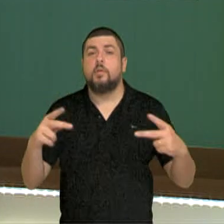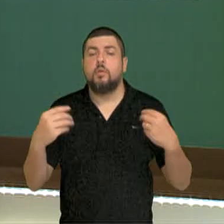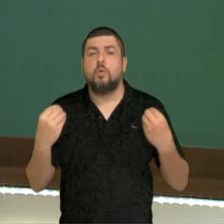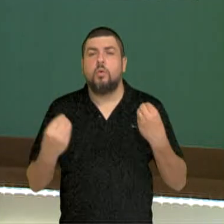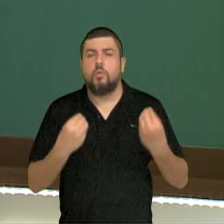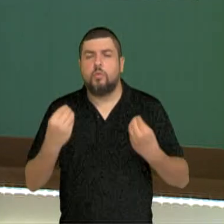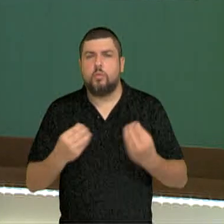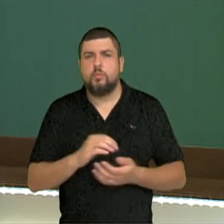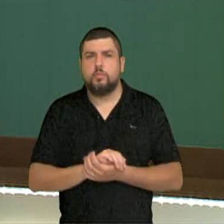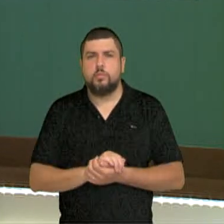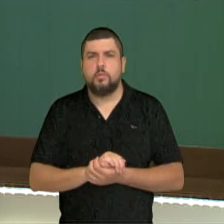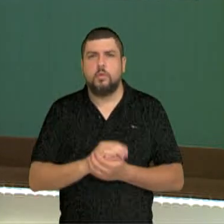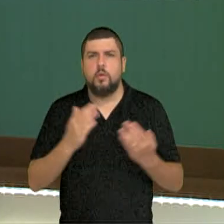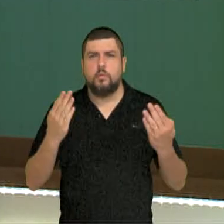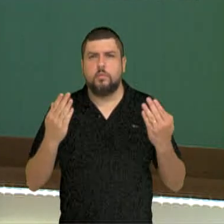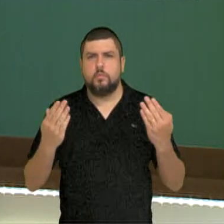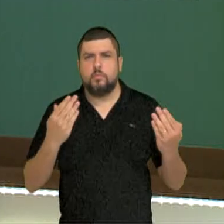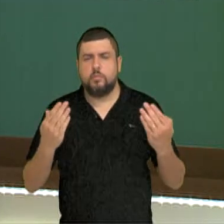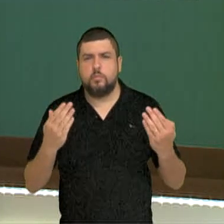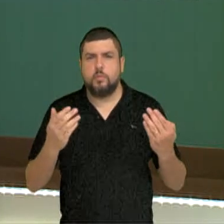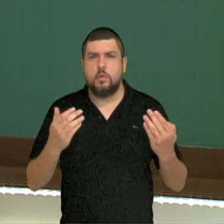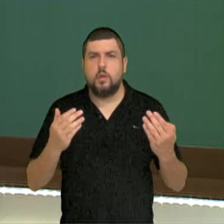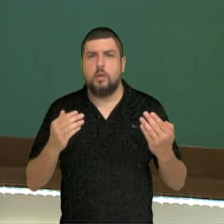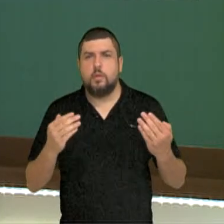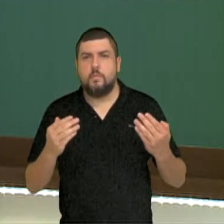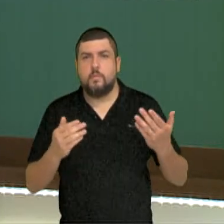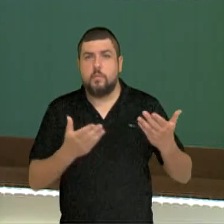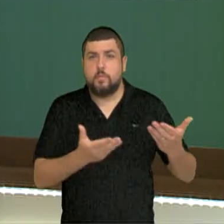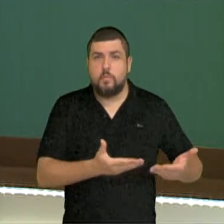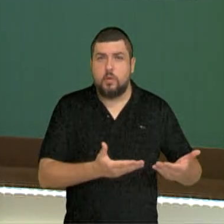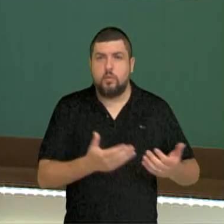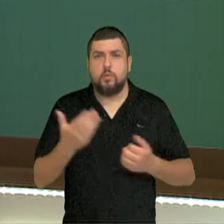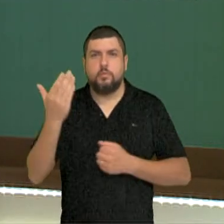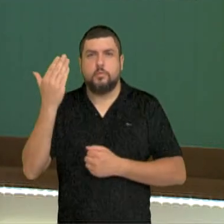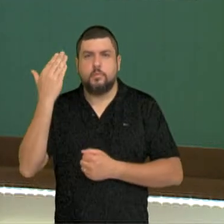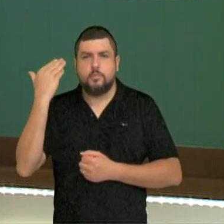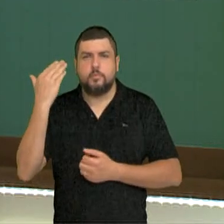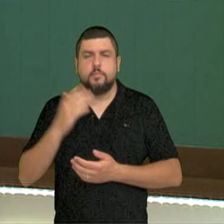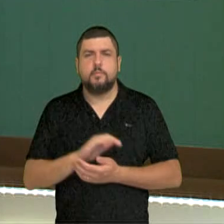alternando flashback de Marrouche, ok? Assim que ela é contada.